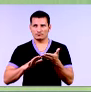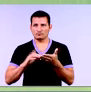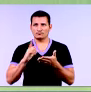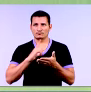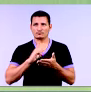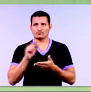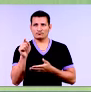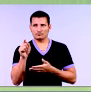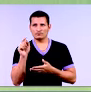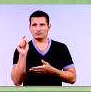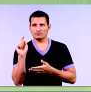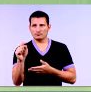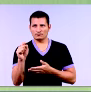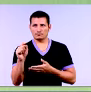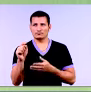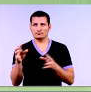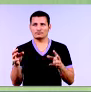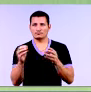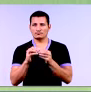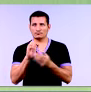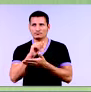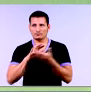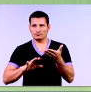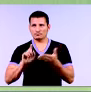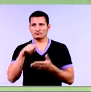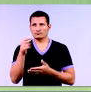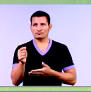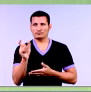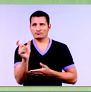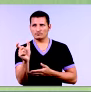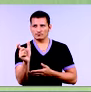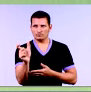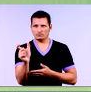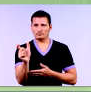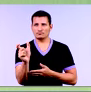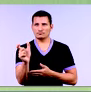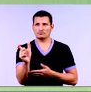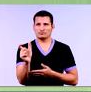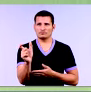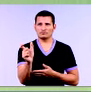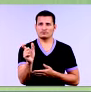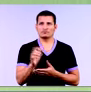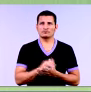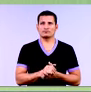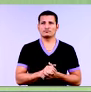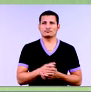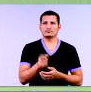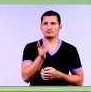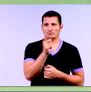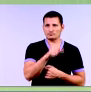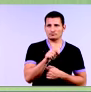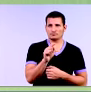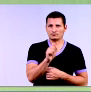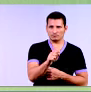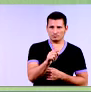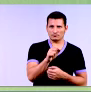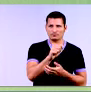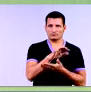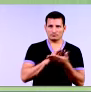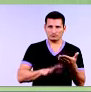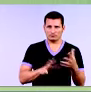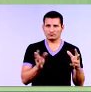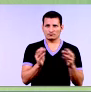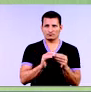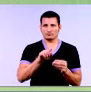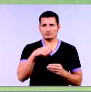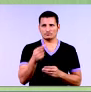um ponto aqui que concatena o texto com a próxima variável e um outro ponto que concatena o texto com